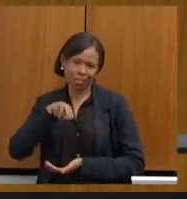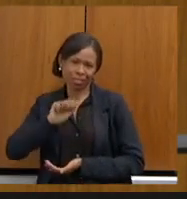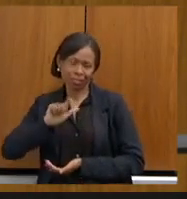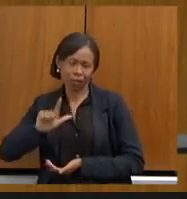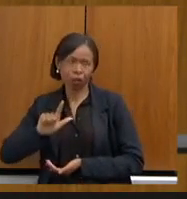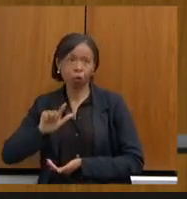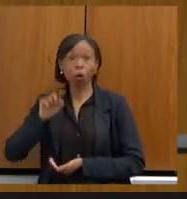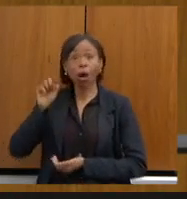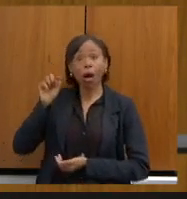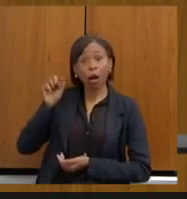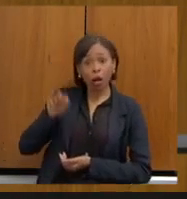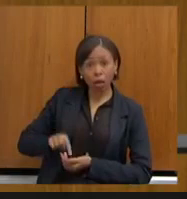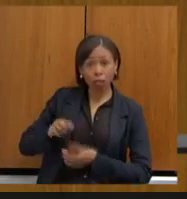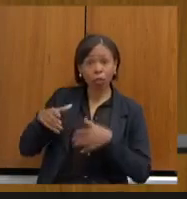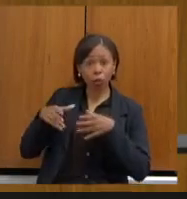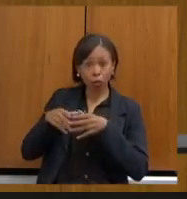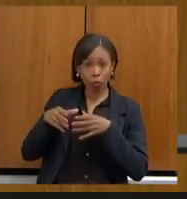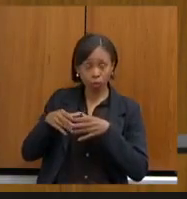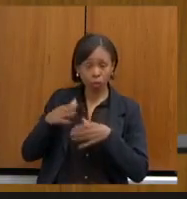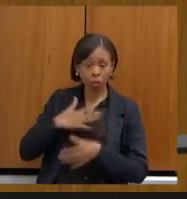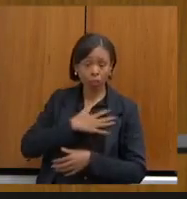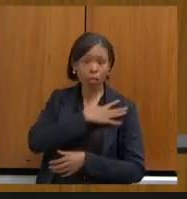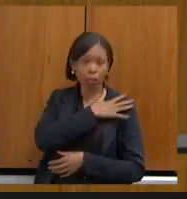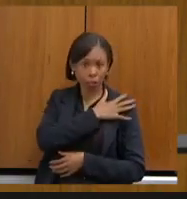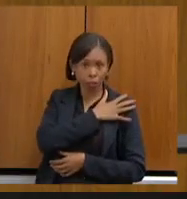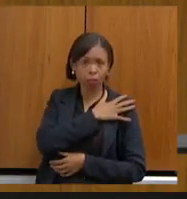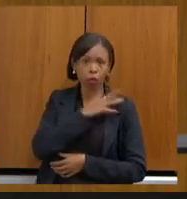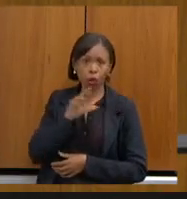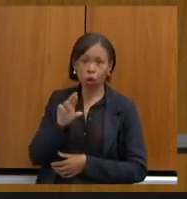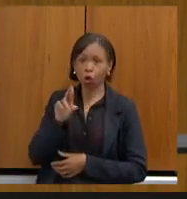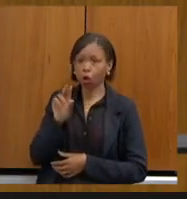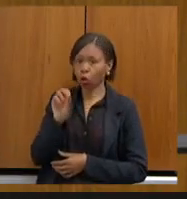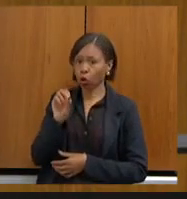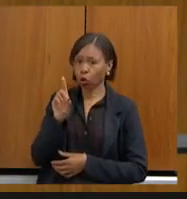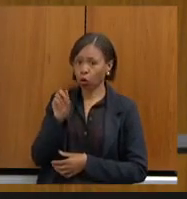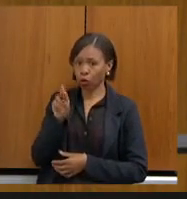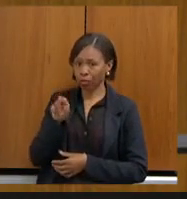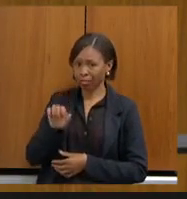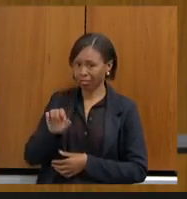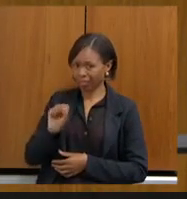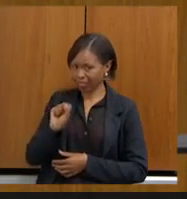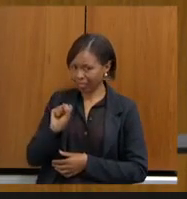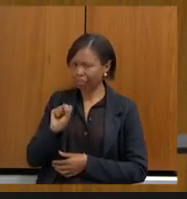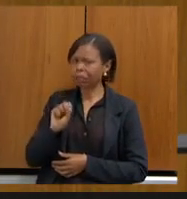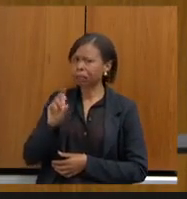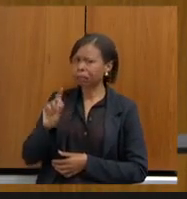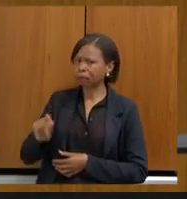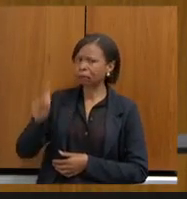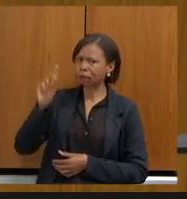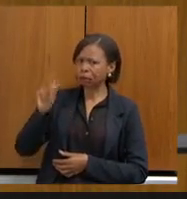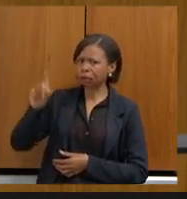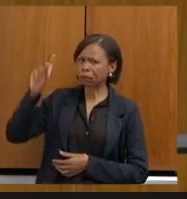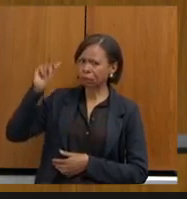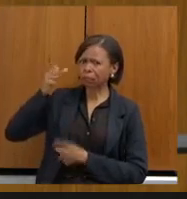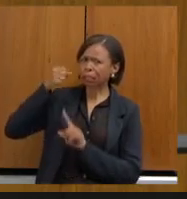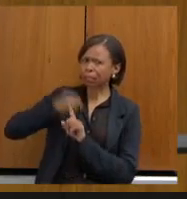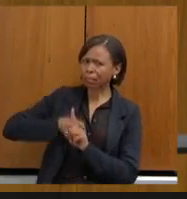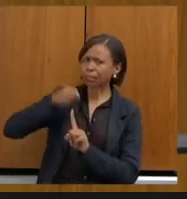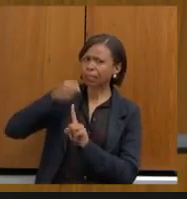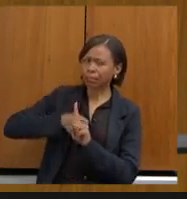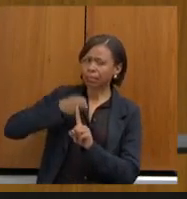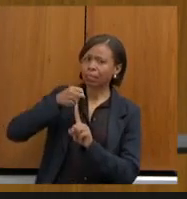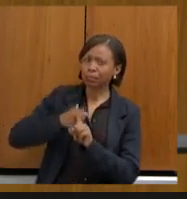Deputado sargento Rodrigues briga por isso não é de hoje não hein Rodrigo é de muito tempo e aí eu